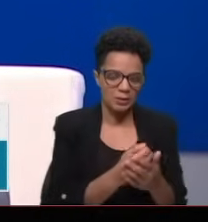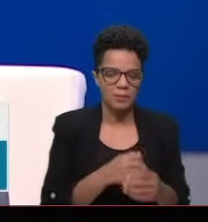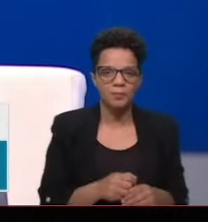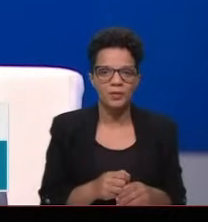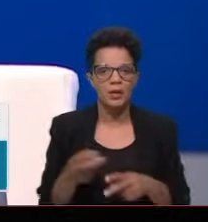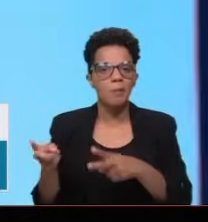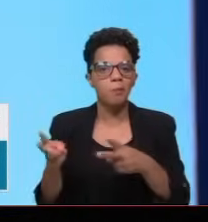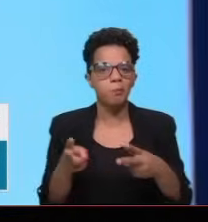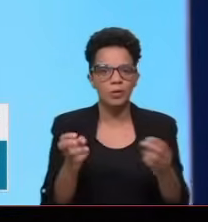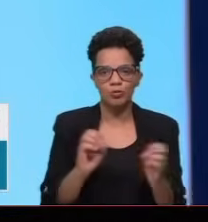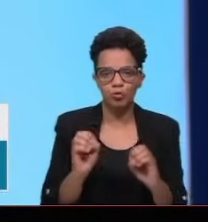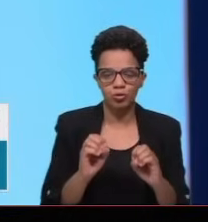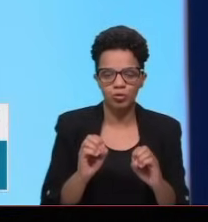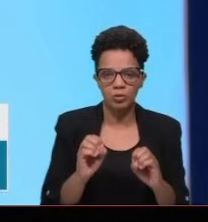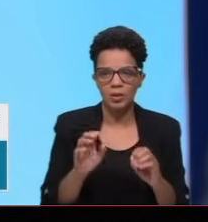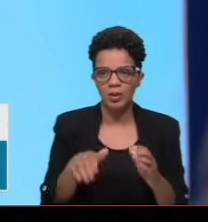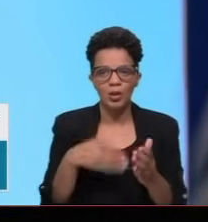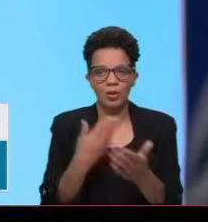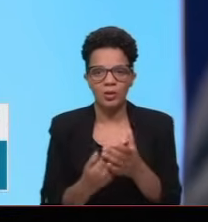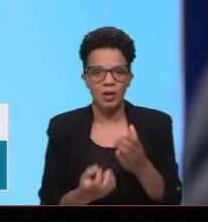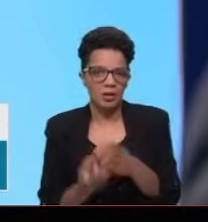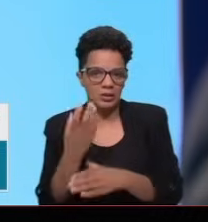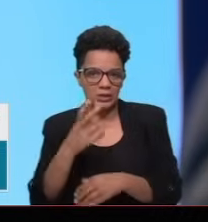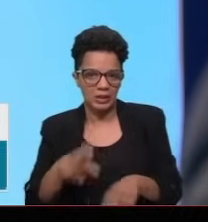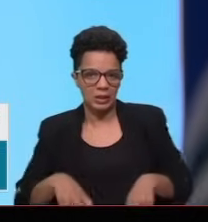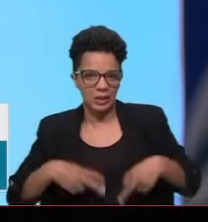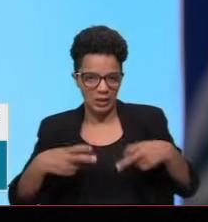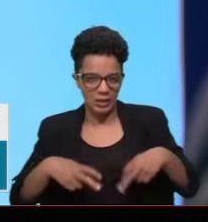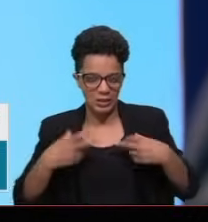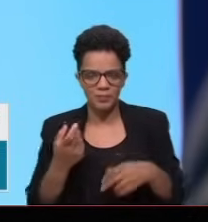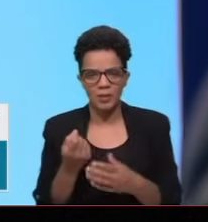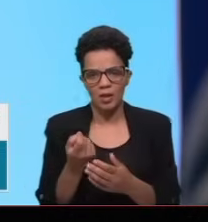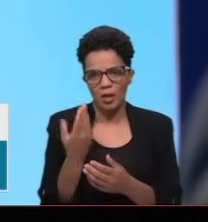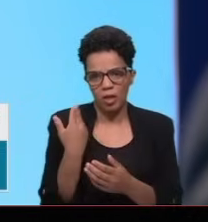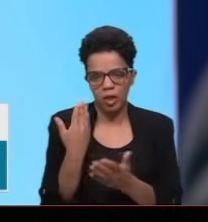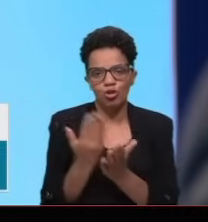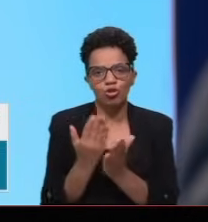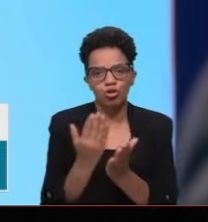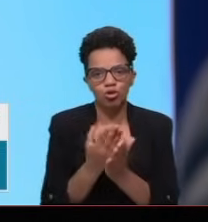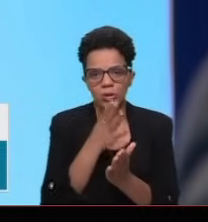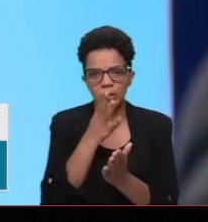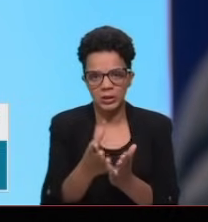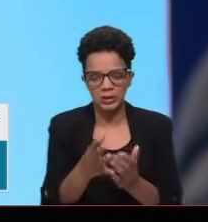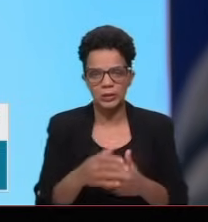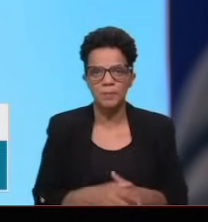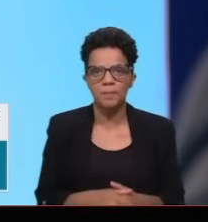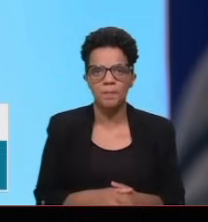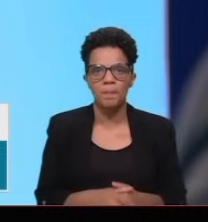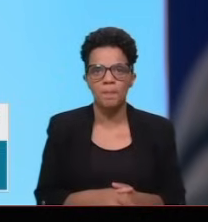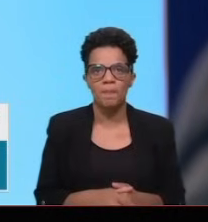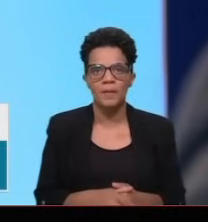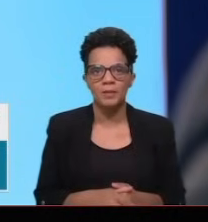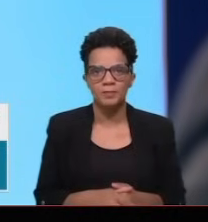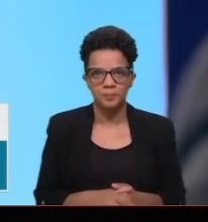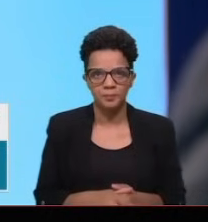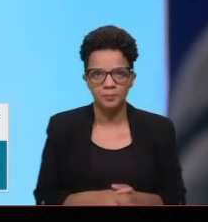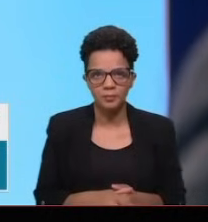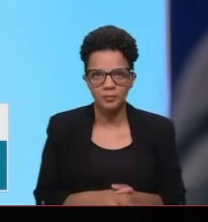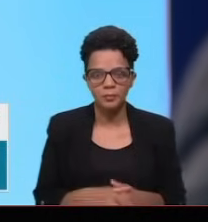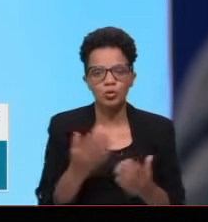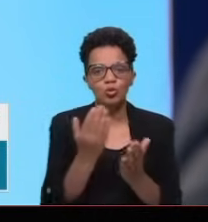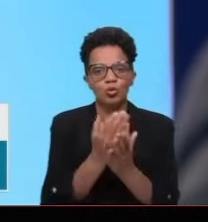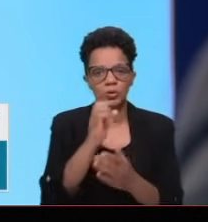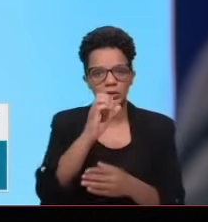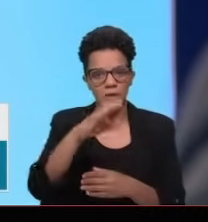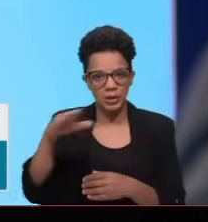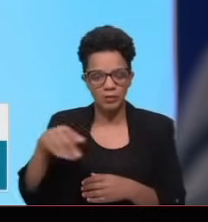transição é que não há mesmo criação de riqueza um estudo recente que saiu dizia que cada diz que um estudo científico que cada